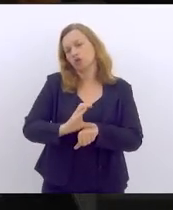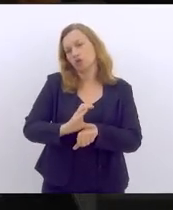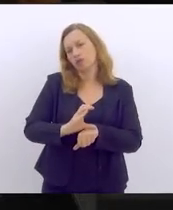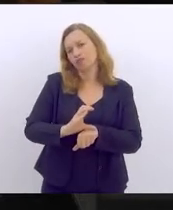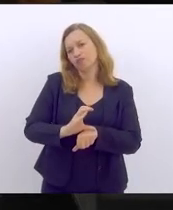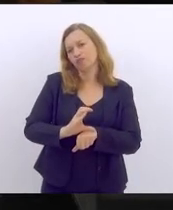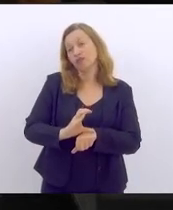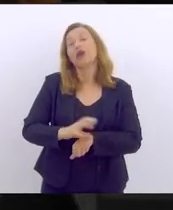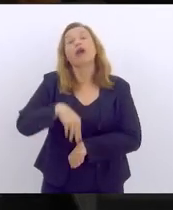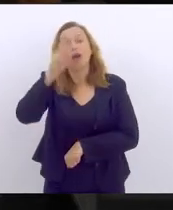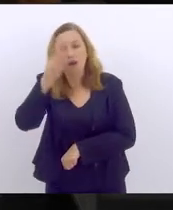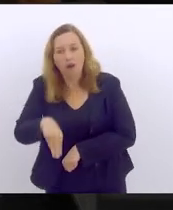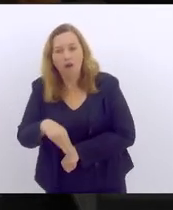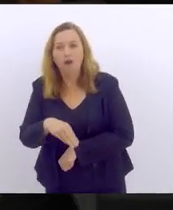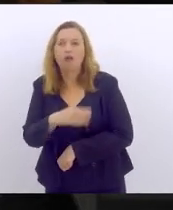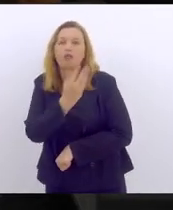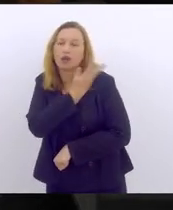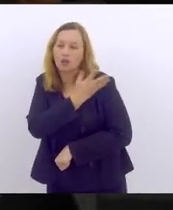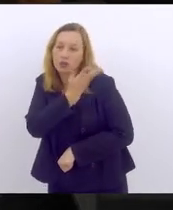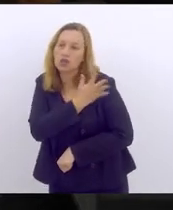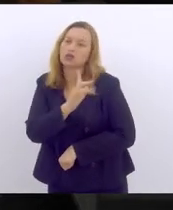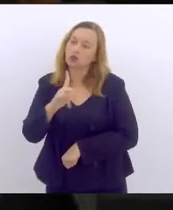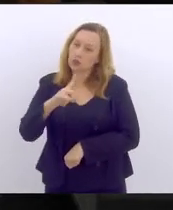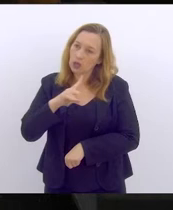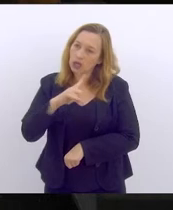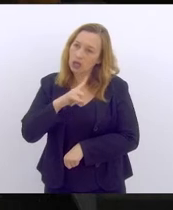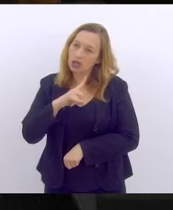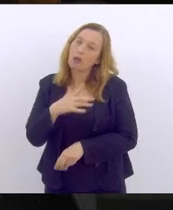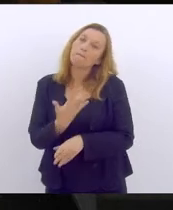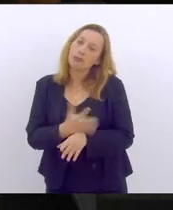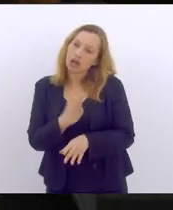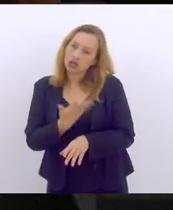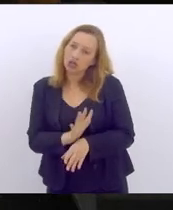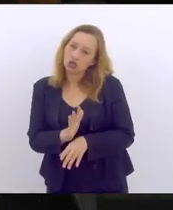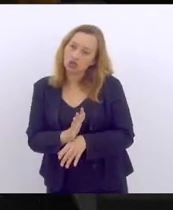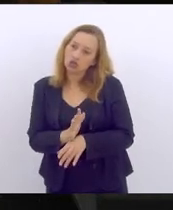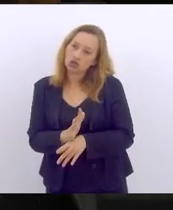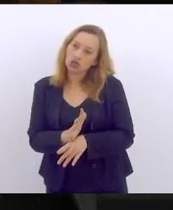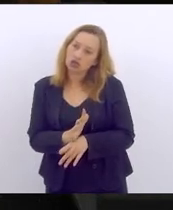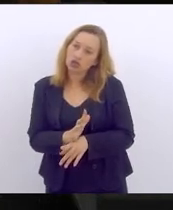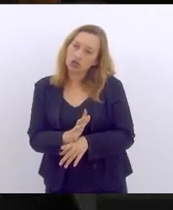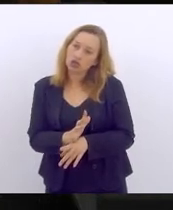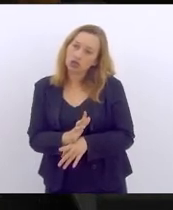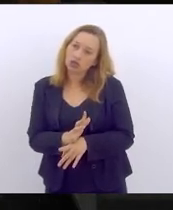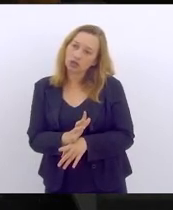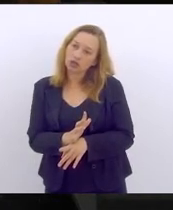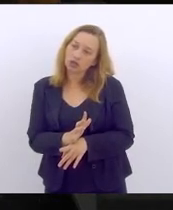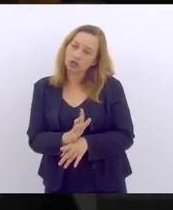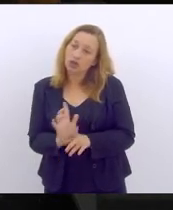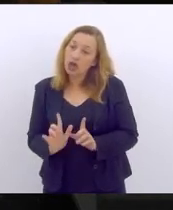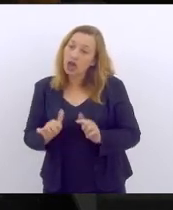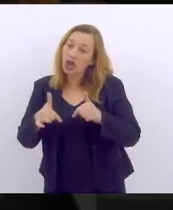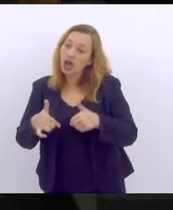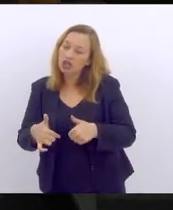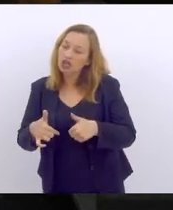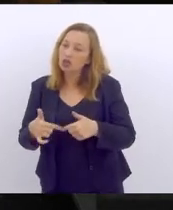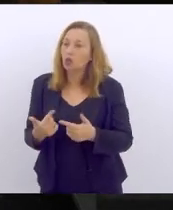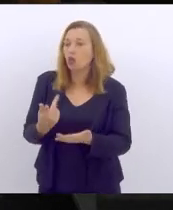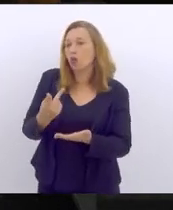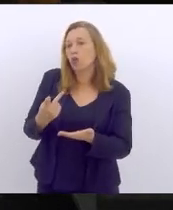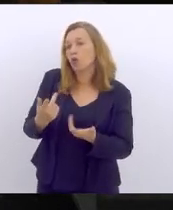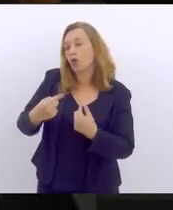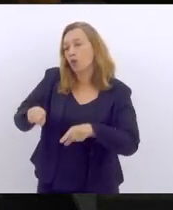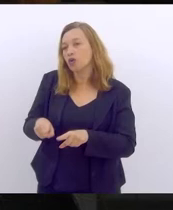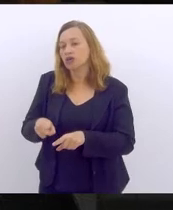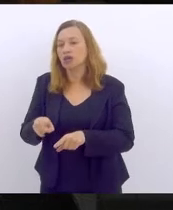quem discrimina pratica ações abomináveis senhora Presidente